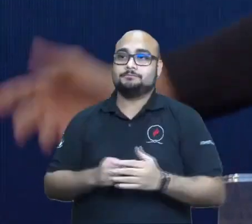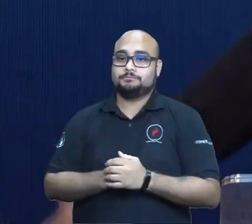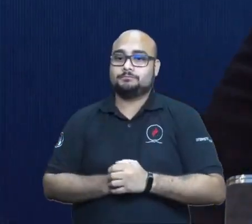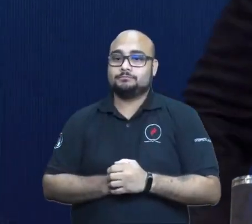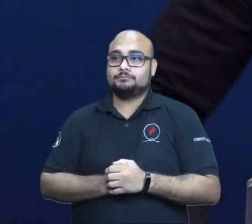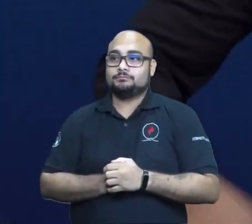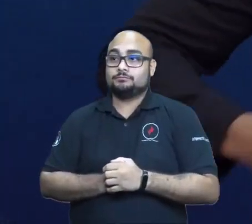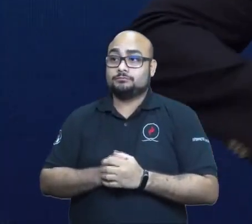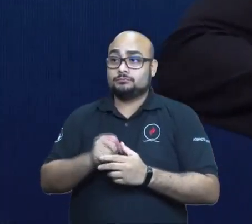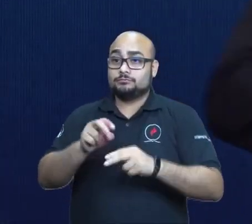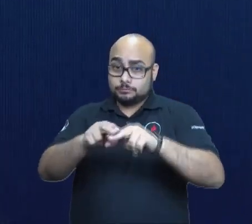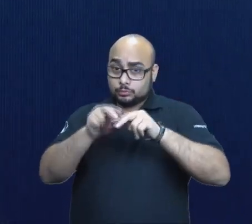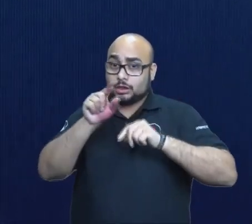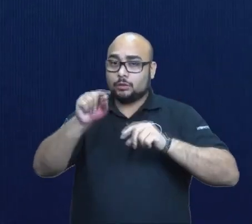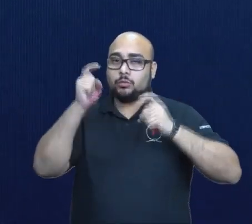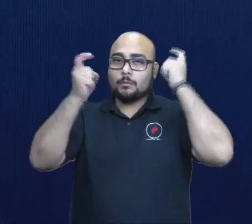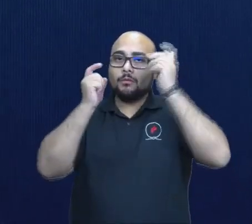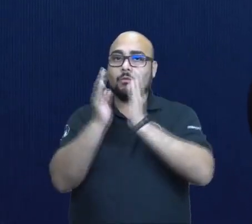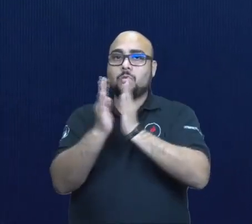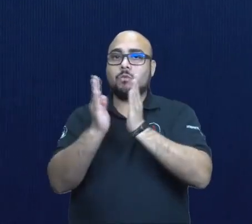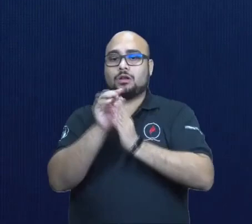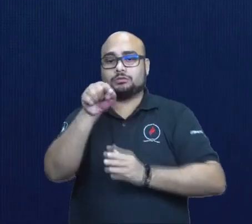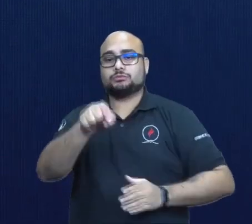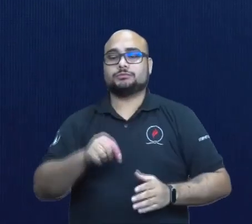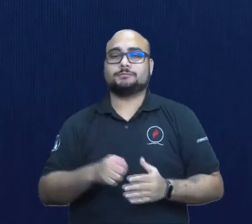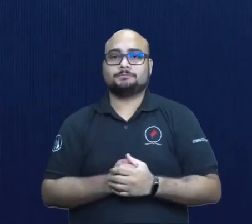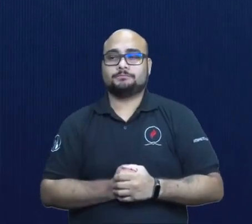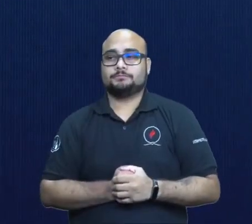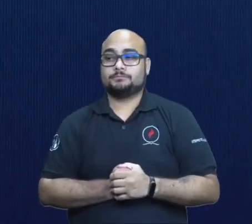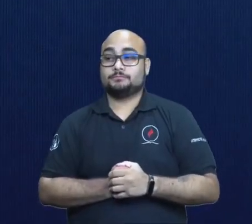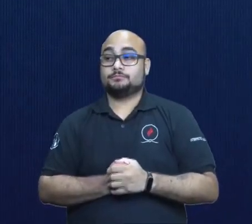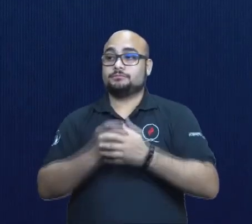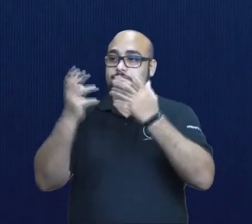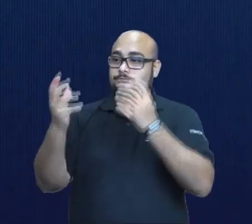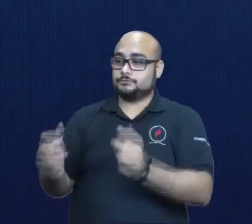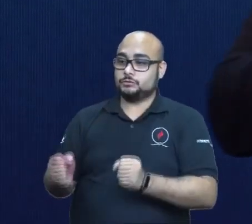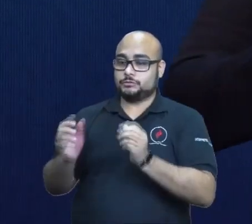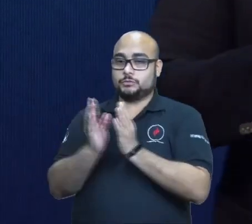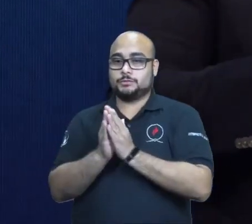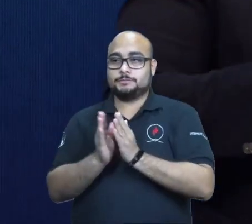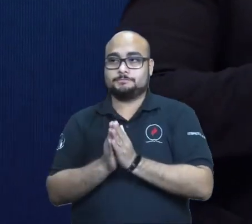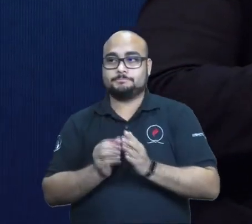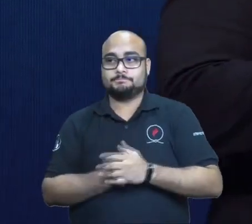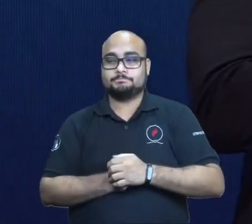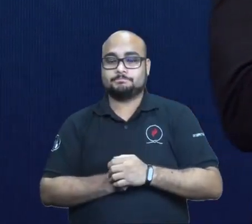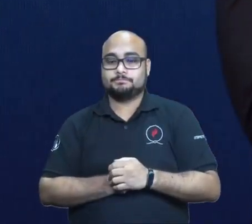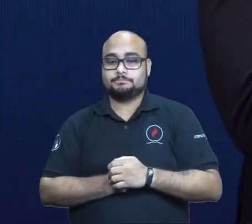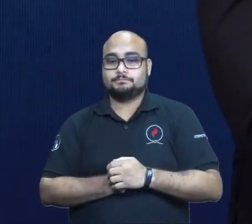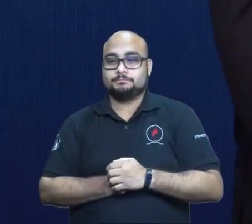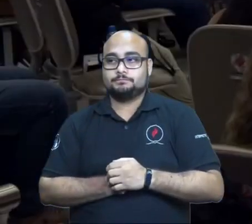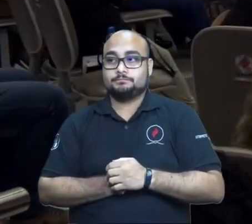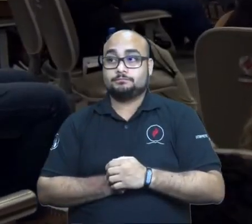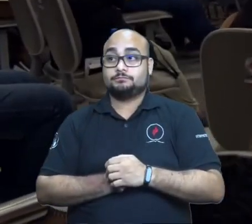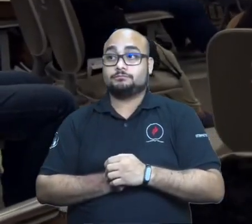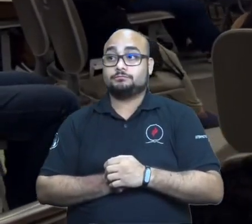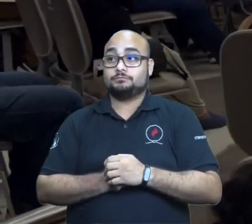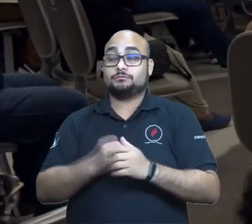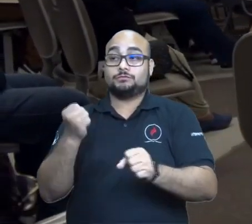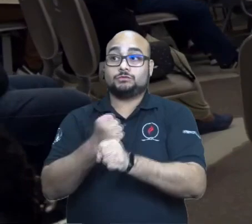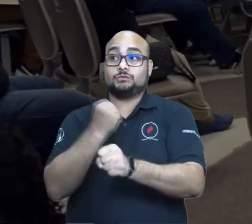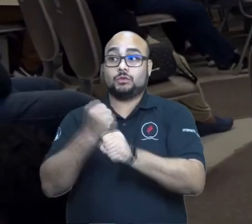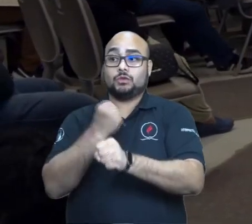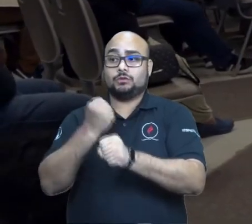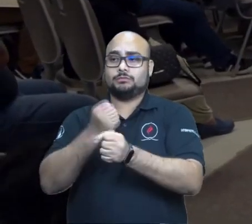Vamos para o canteiro porque no canteiro que o negócio começa a acontecer E aí diz a bíblia